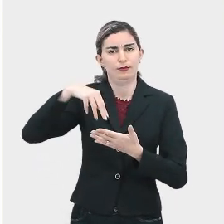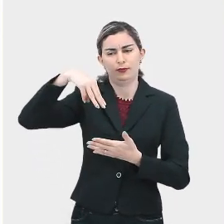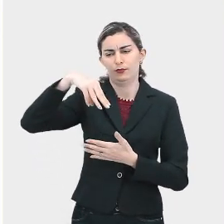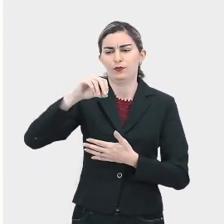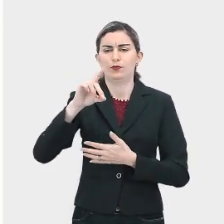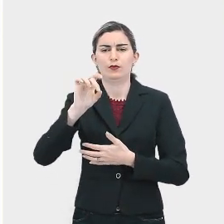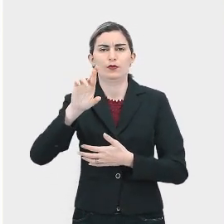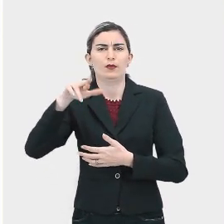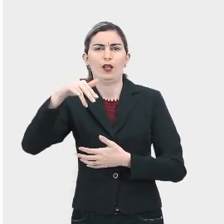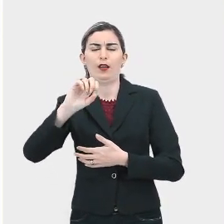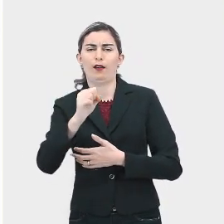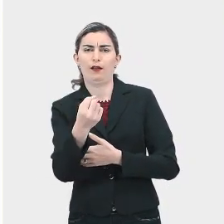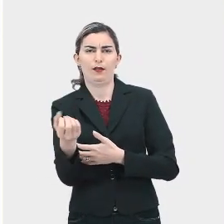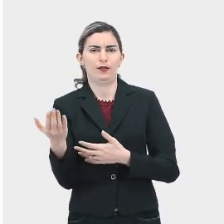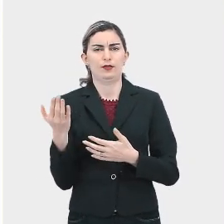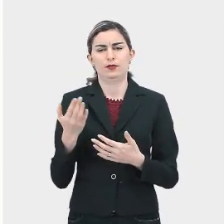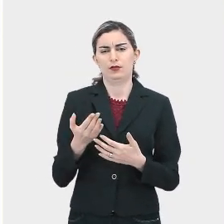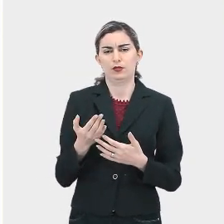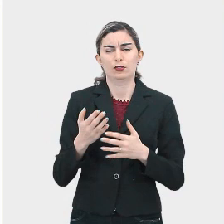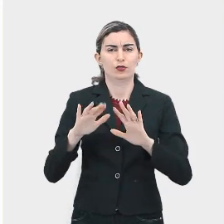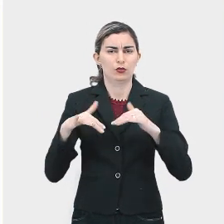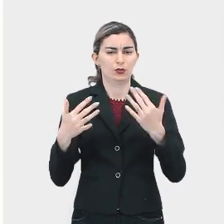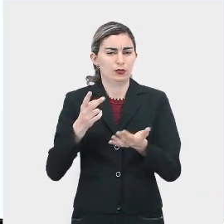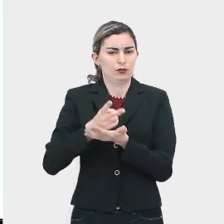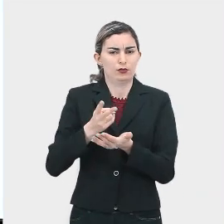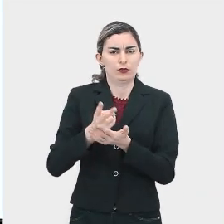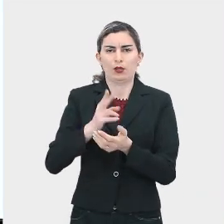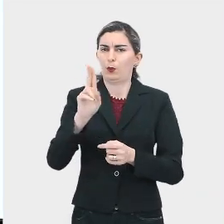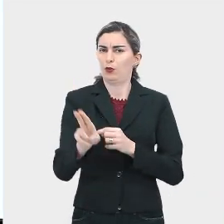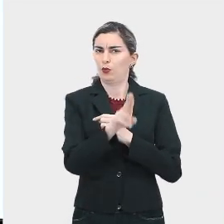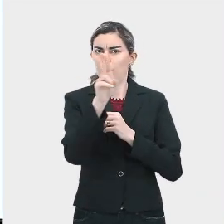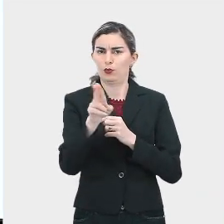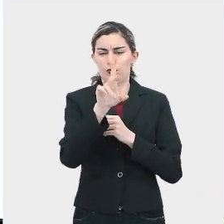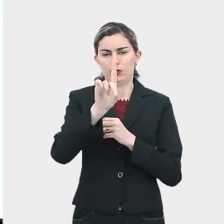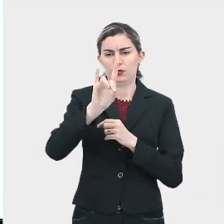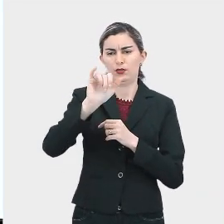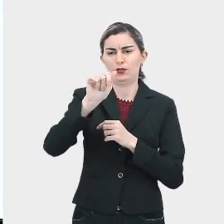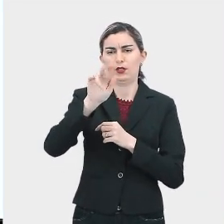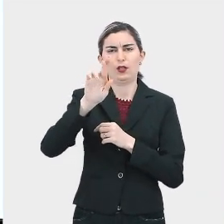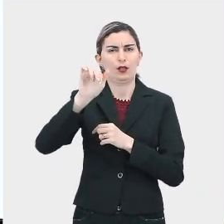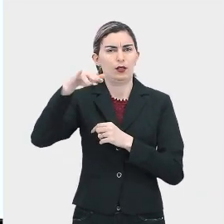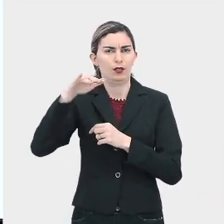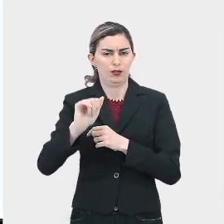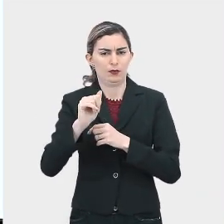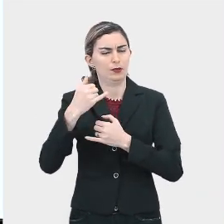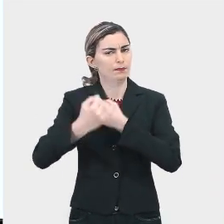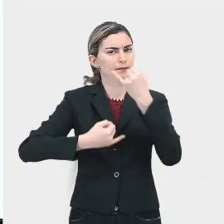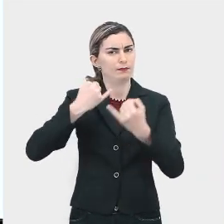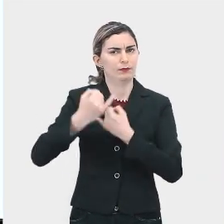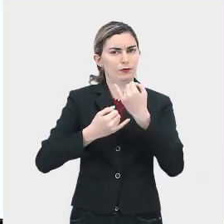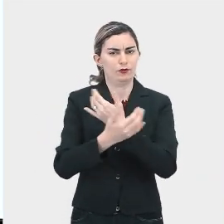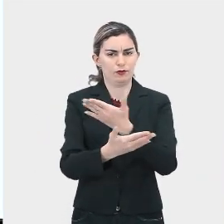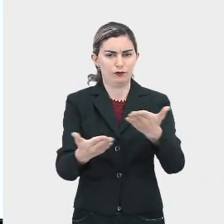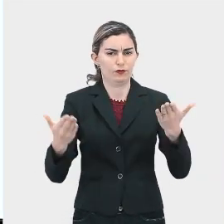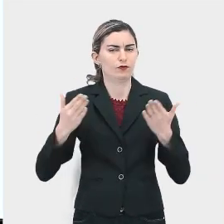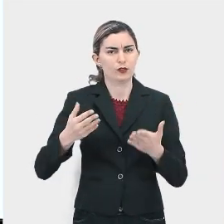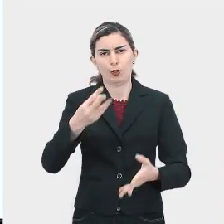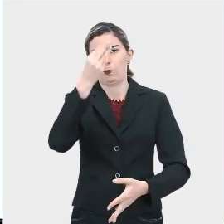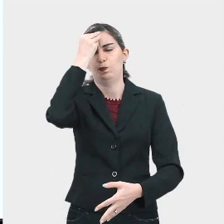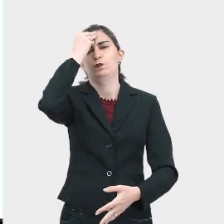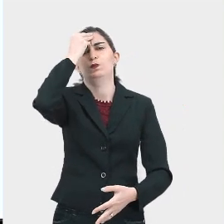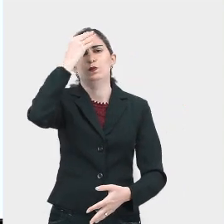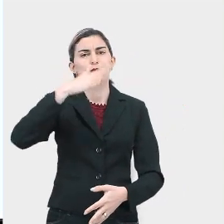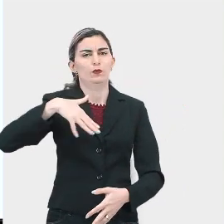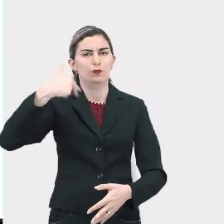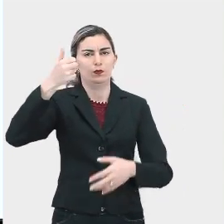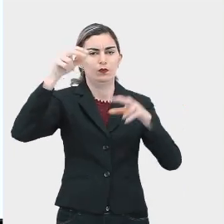Danças modernas, isso aí. Então, a gente sempre usa o diagrama, o caça-palavra, como uma brincadeira para vocês